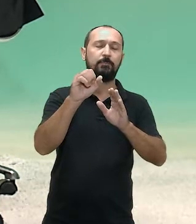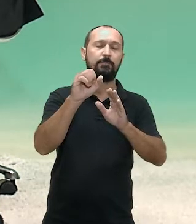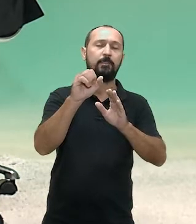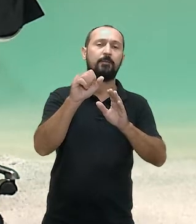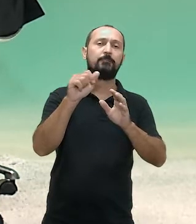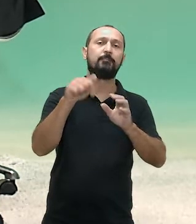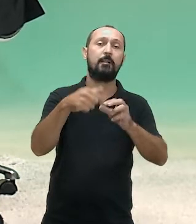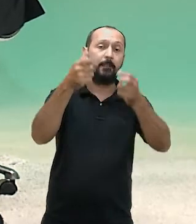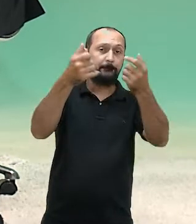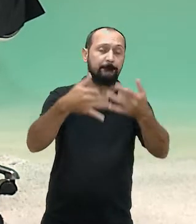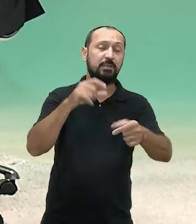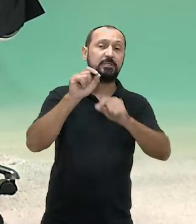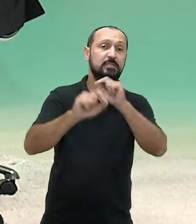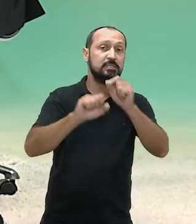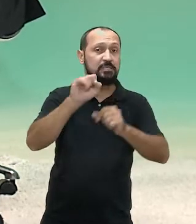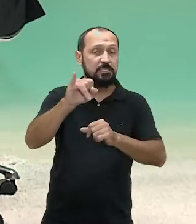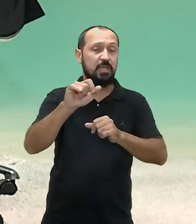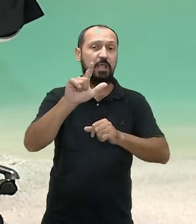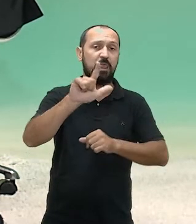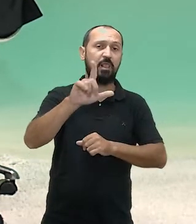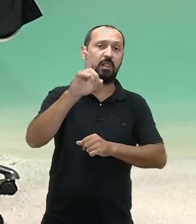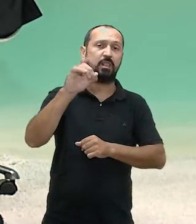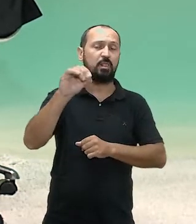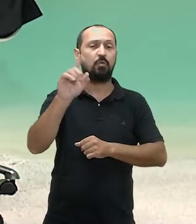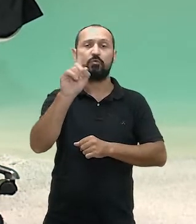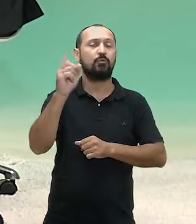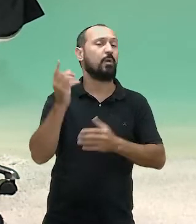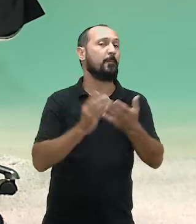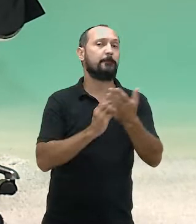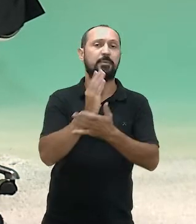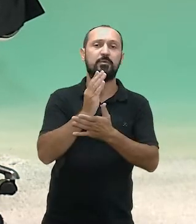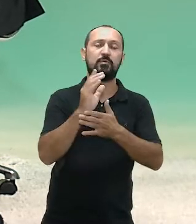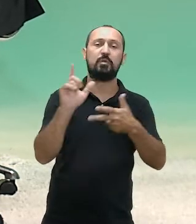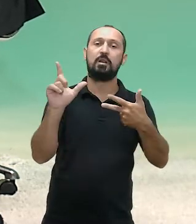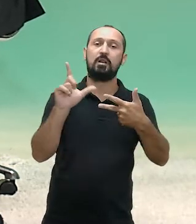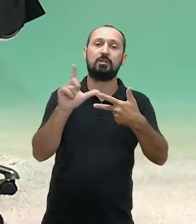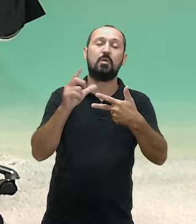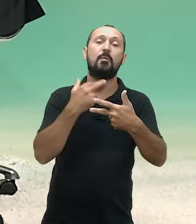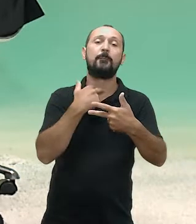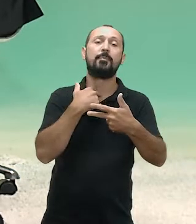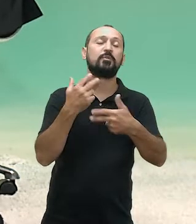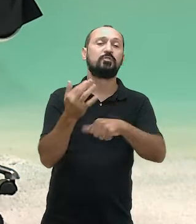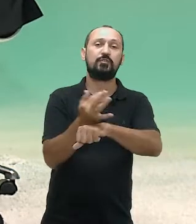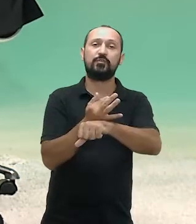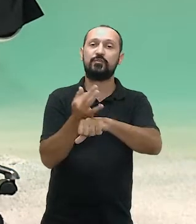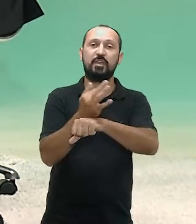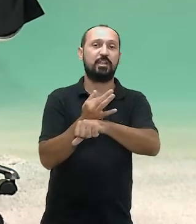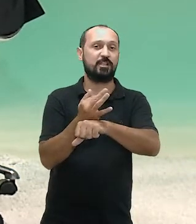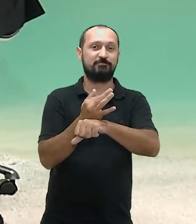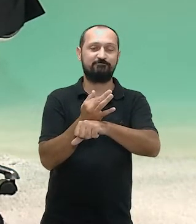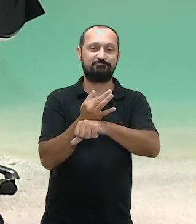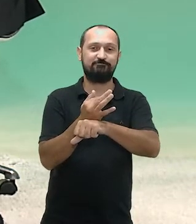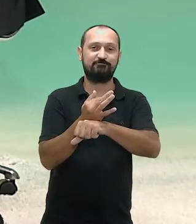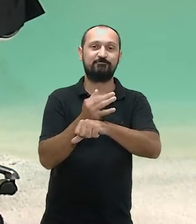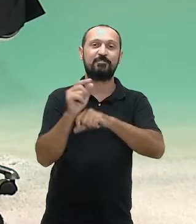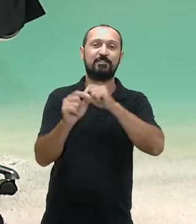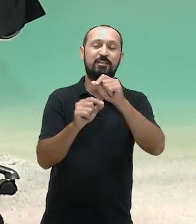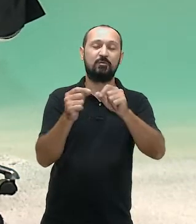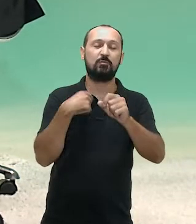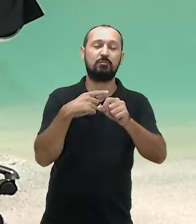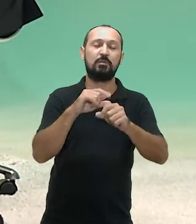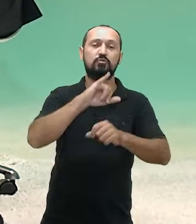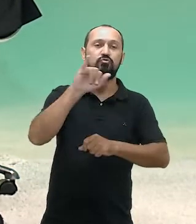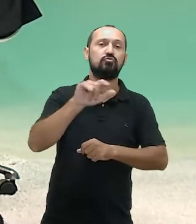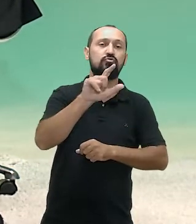estadual, prevê que se a LDO não for aprovada, o Legislativo não entra em recesso parlamentar, que acontece no meio do